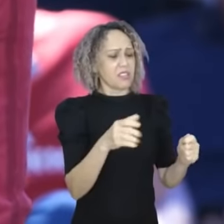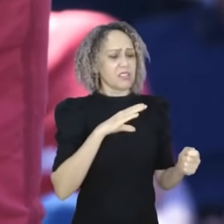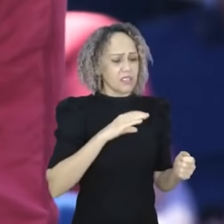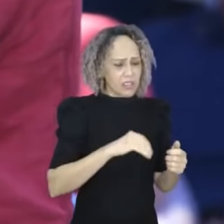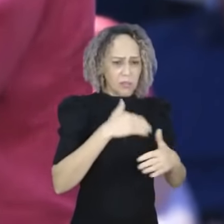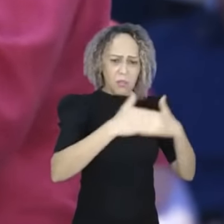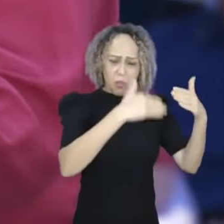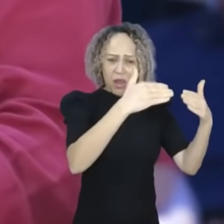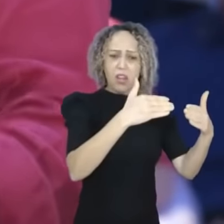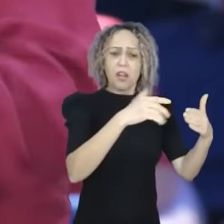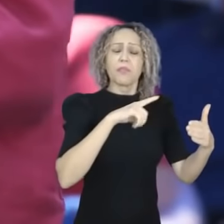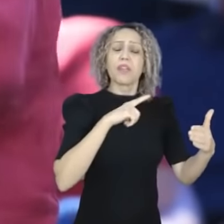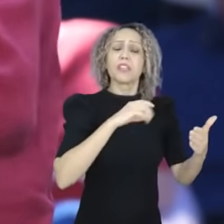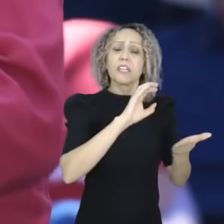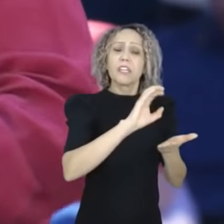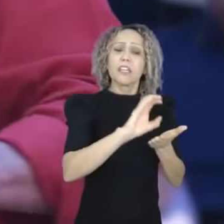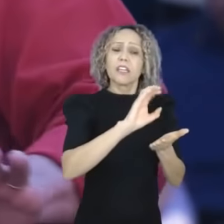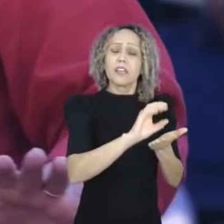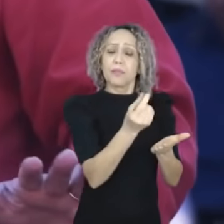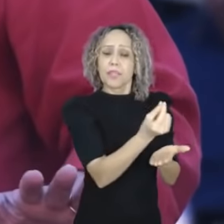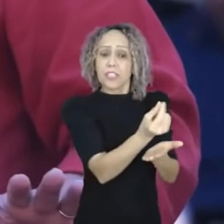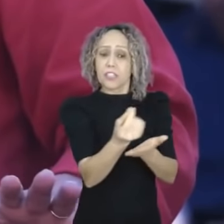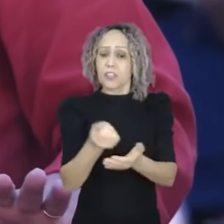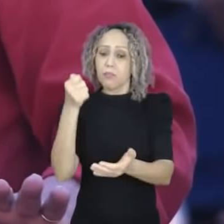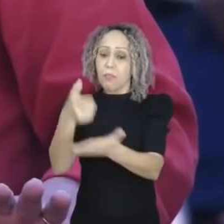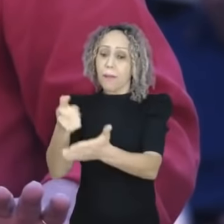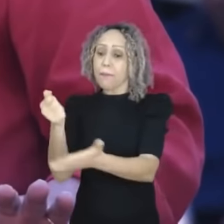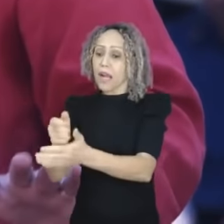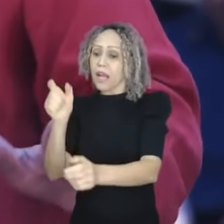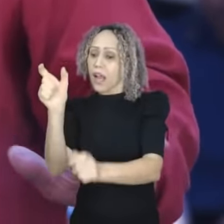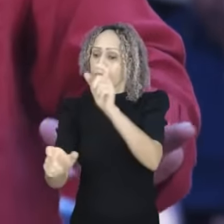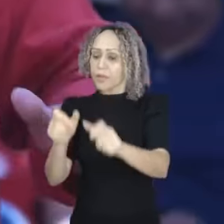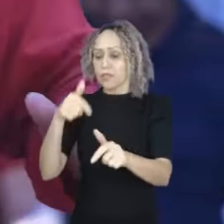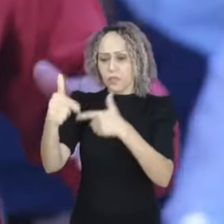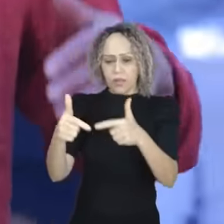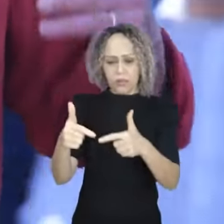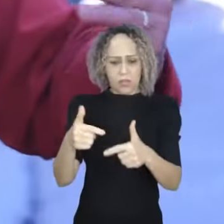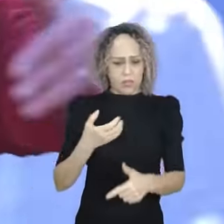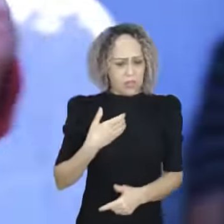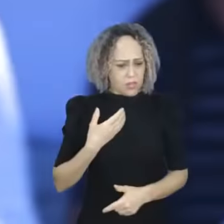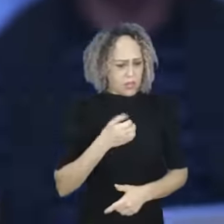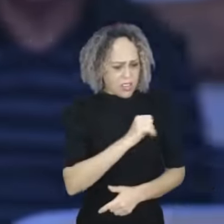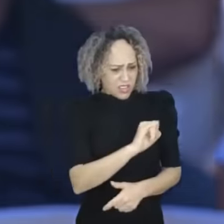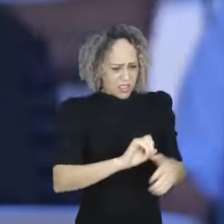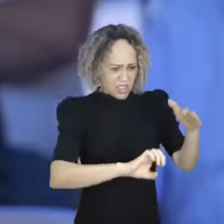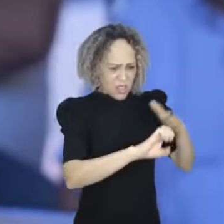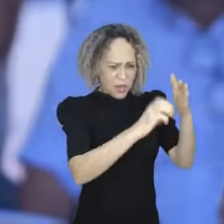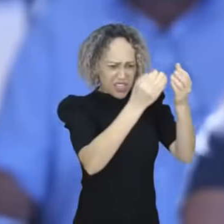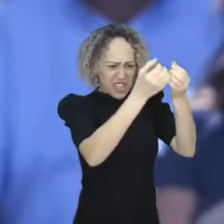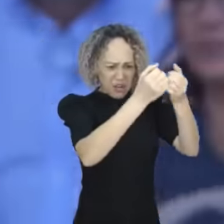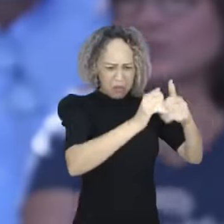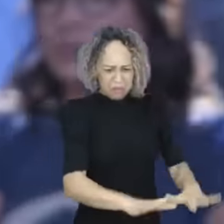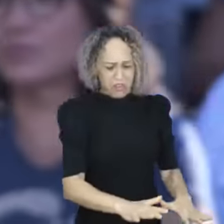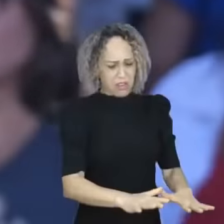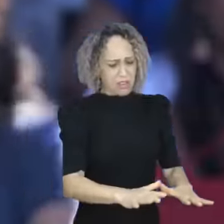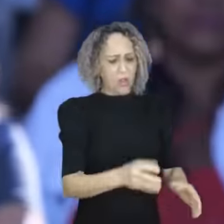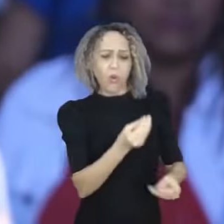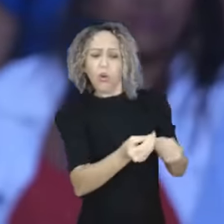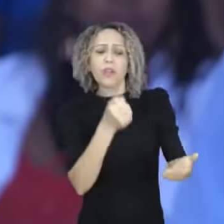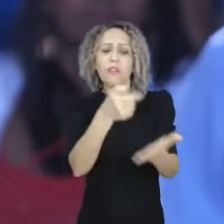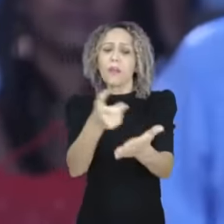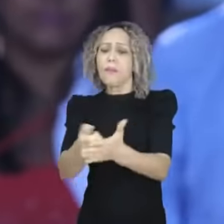o empresário tem que quebrar. Se ele quebrar, nós estamos ferrados. Então, nós queremos que a empresa progrida. Agora, sabe o que eu